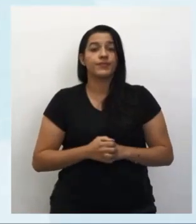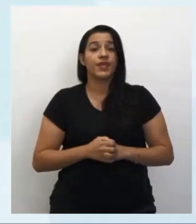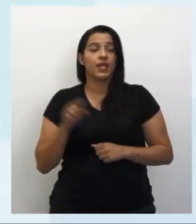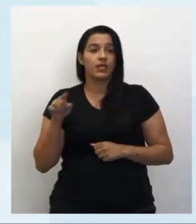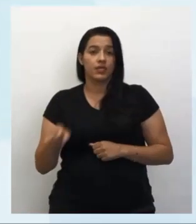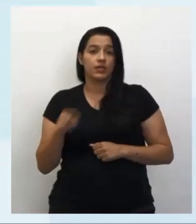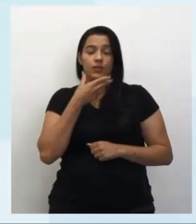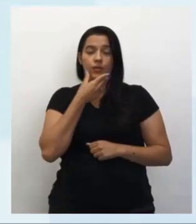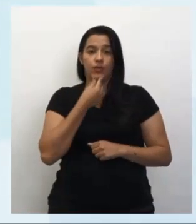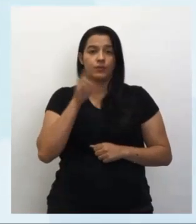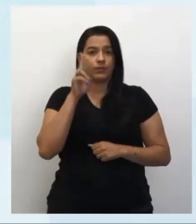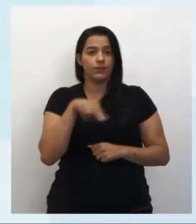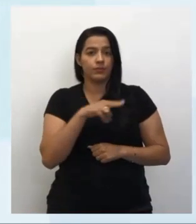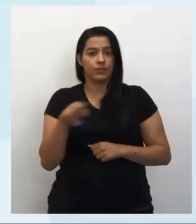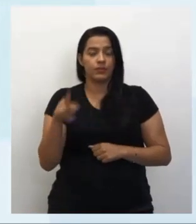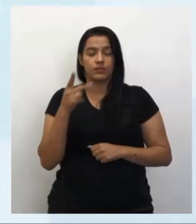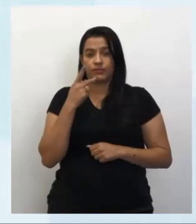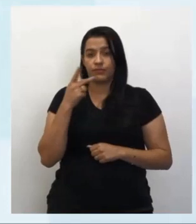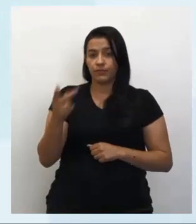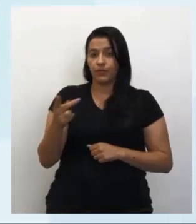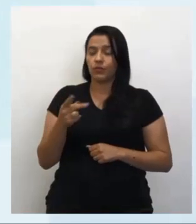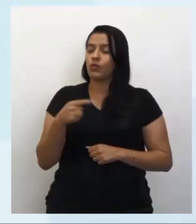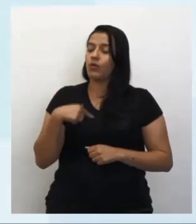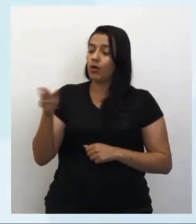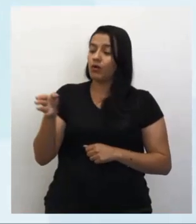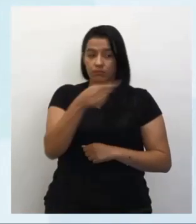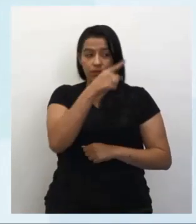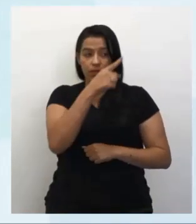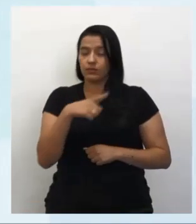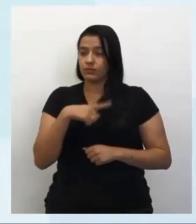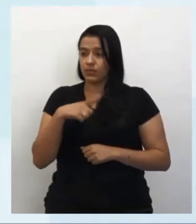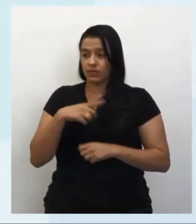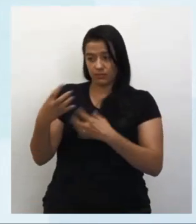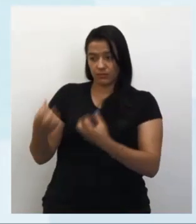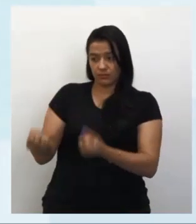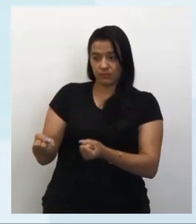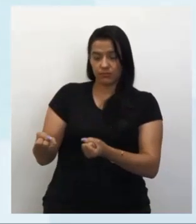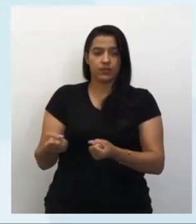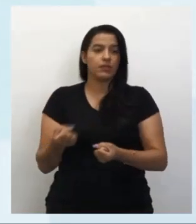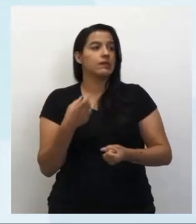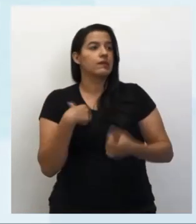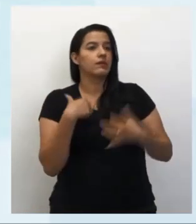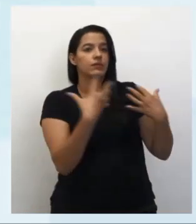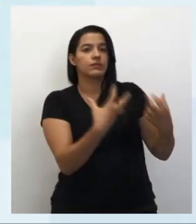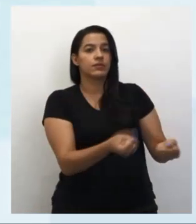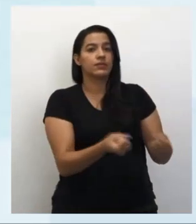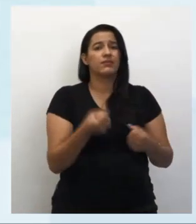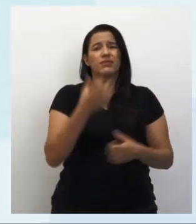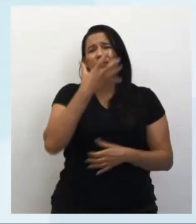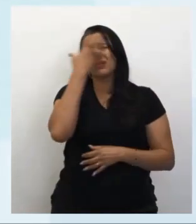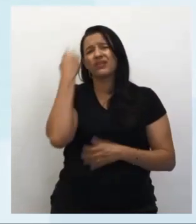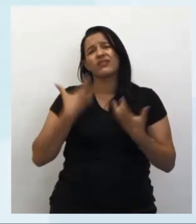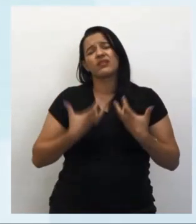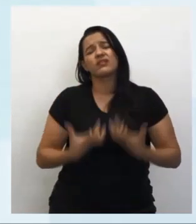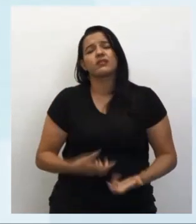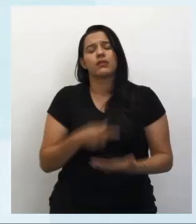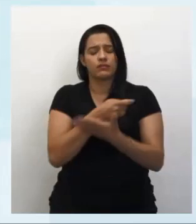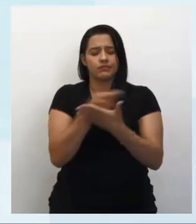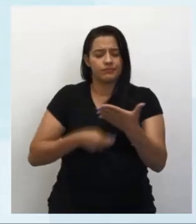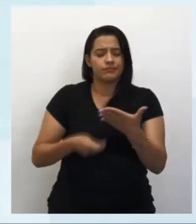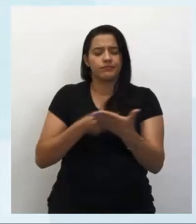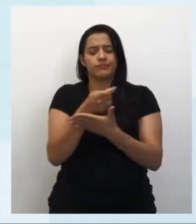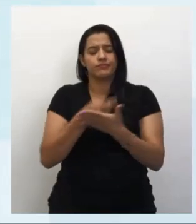padre falou-me, aceitei com ambas as mãos, estava já enfadado de copiar citações latinas e